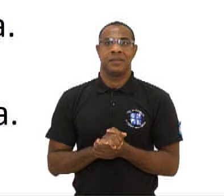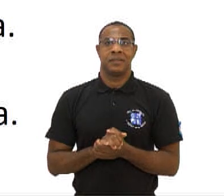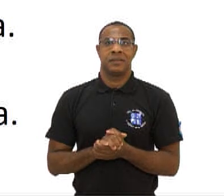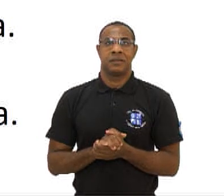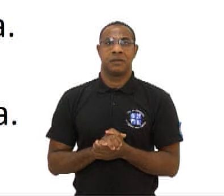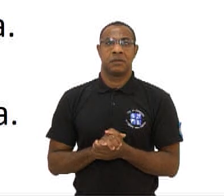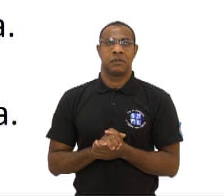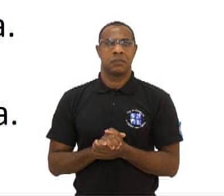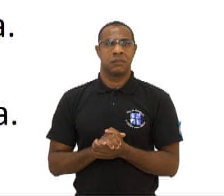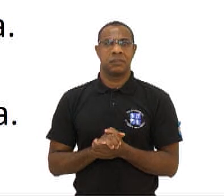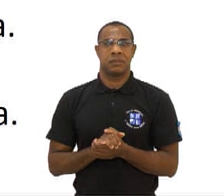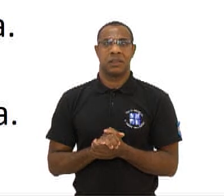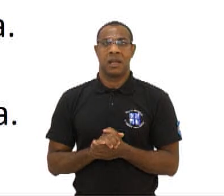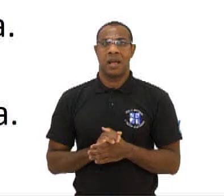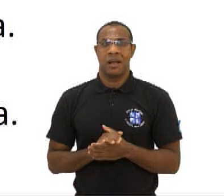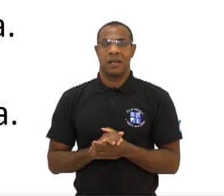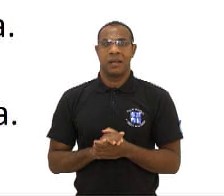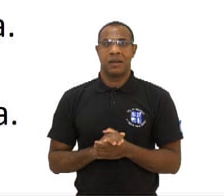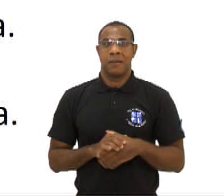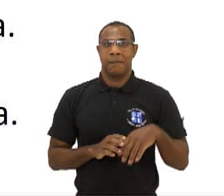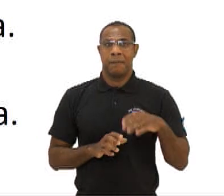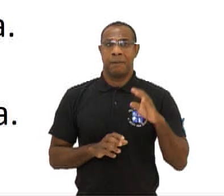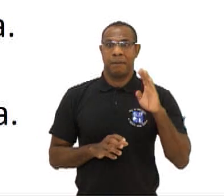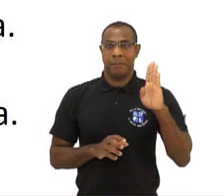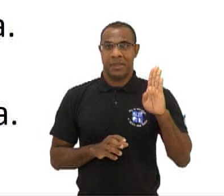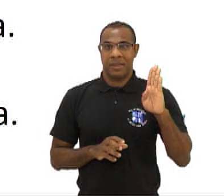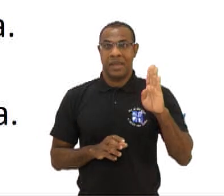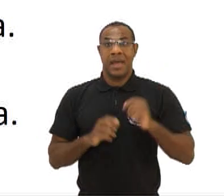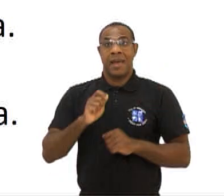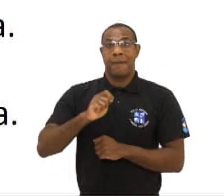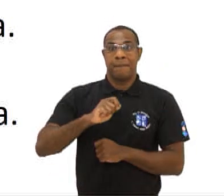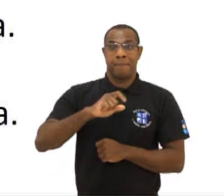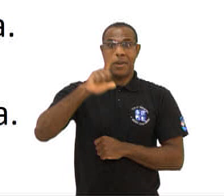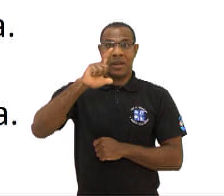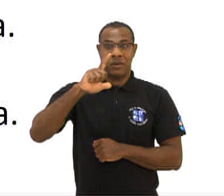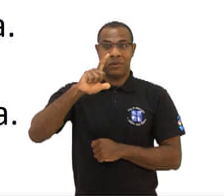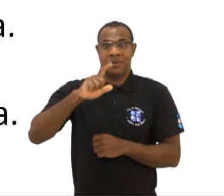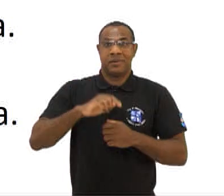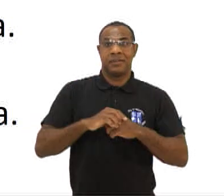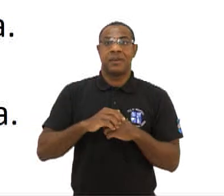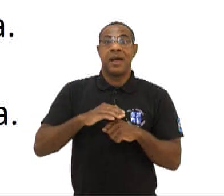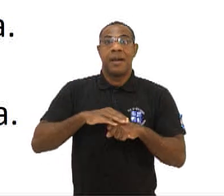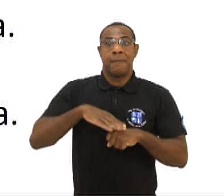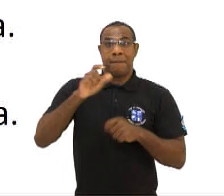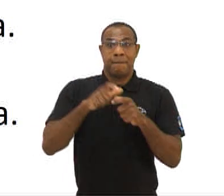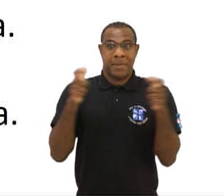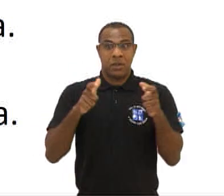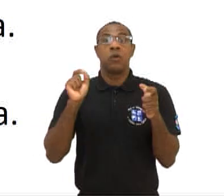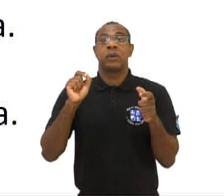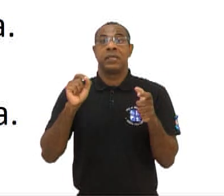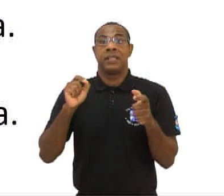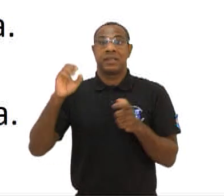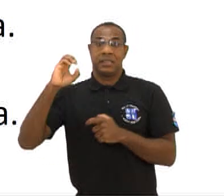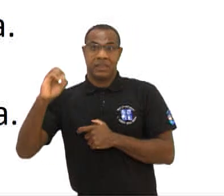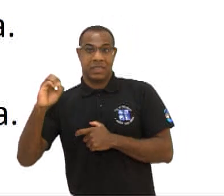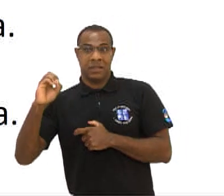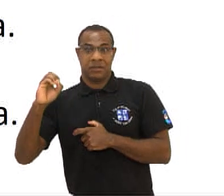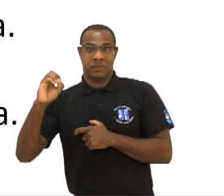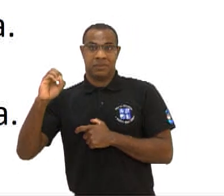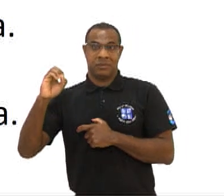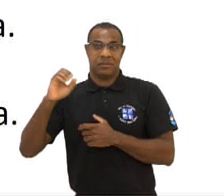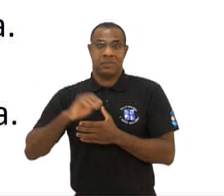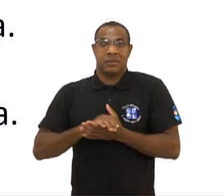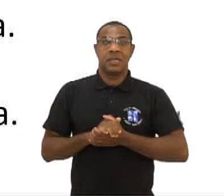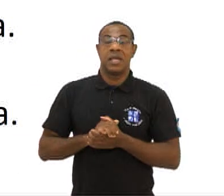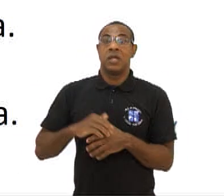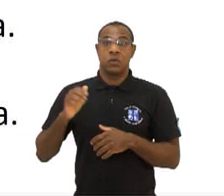D, a velocidade do carrinho B é maior que 0, a velocidade do carrinho B é menor que a velocidade do carrinho A, e o carrinho A se move